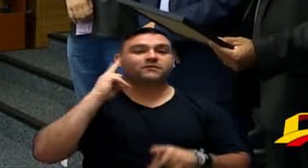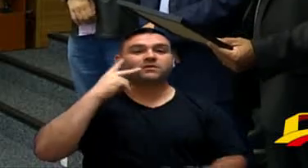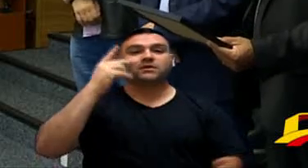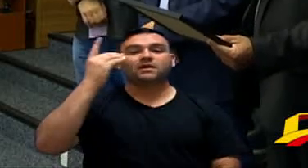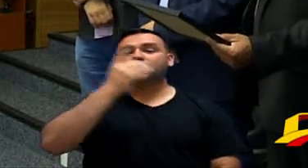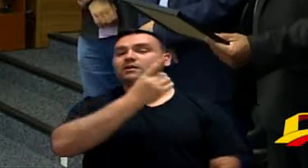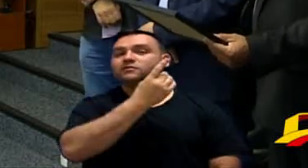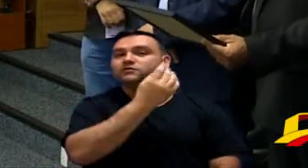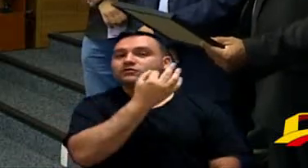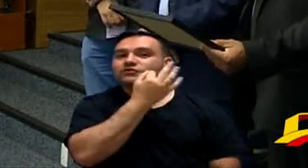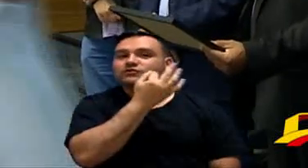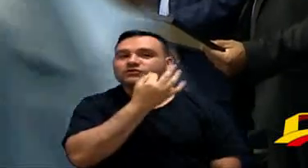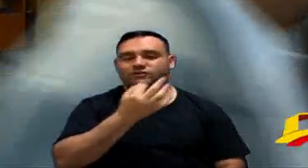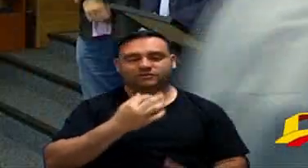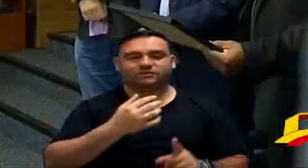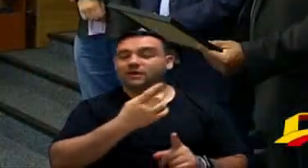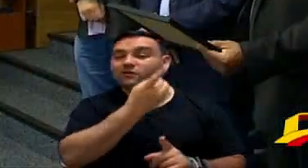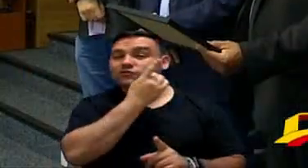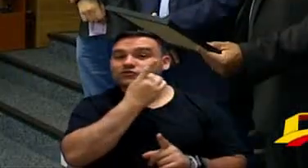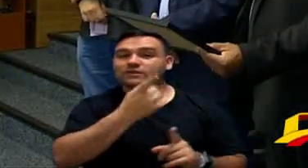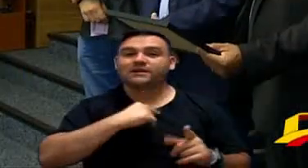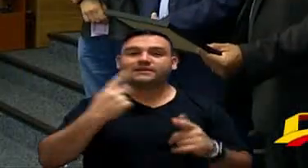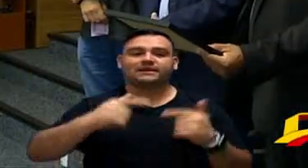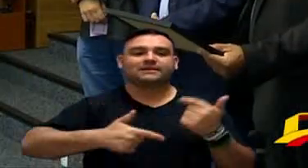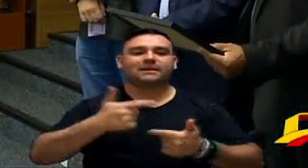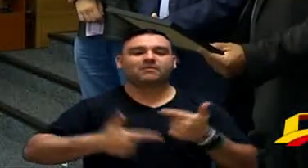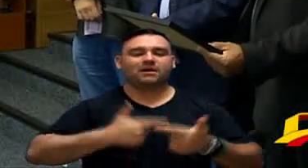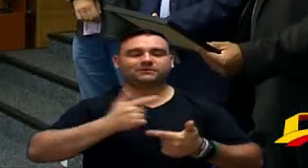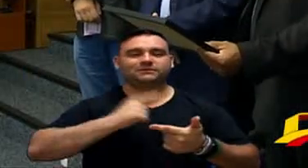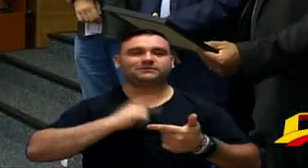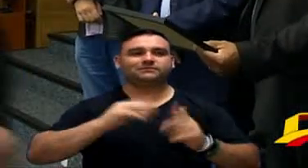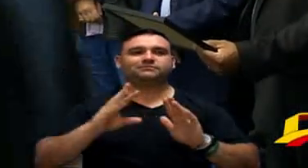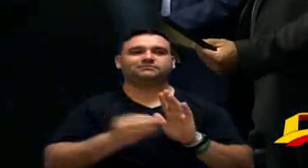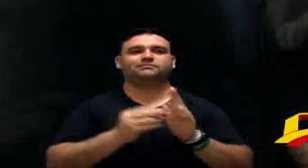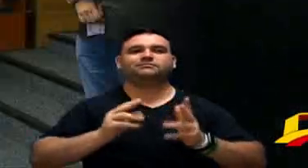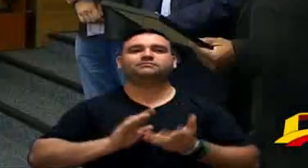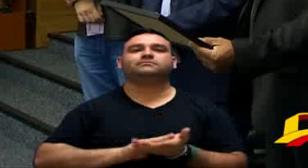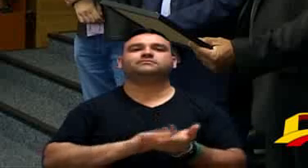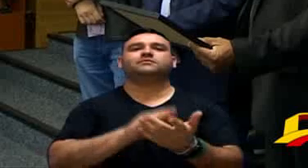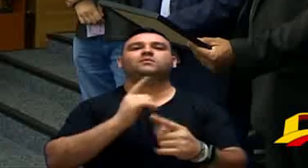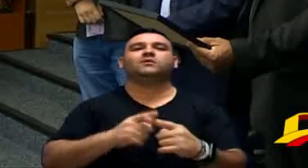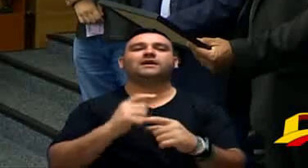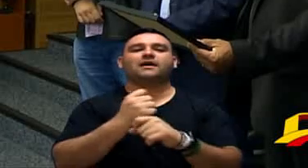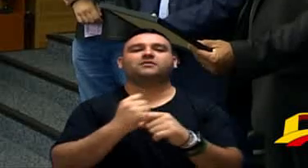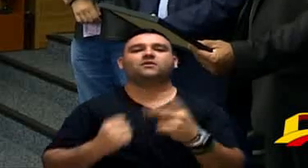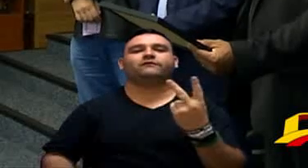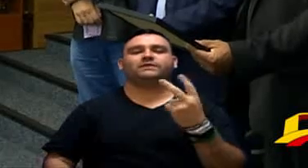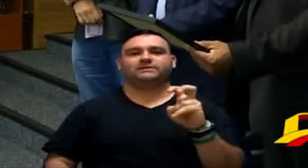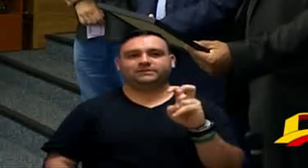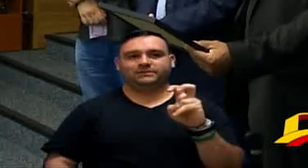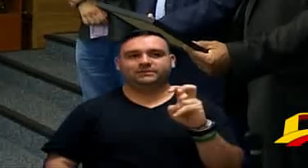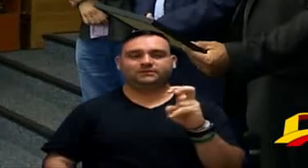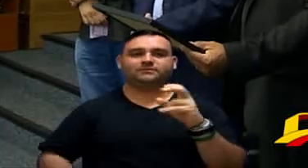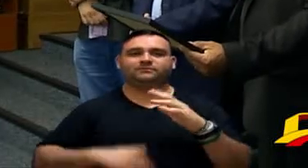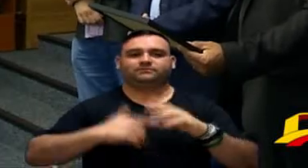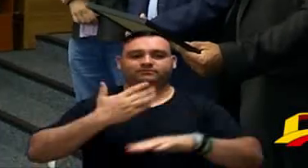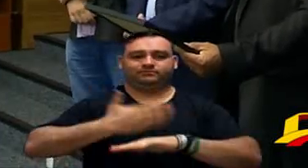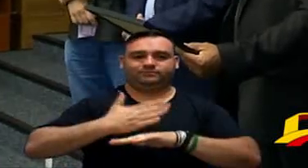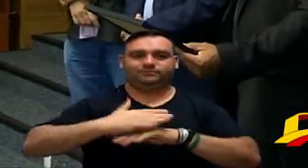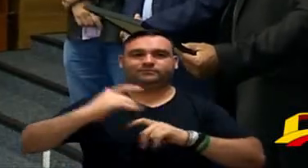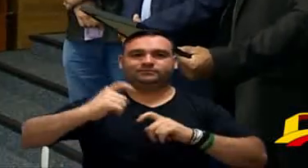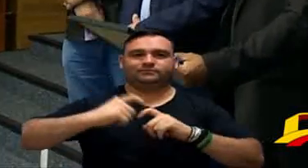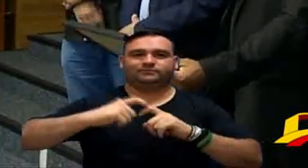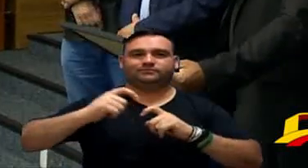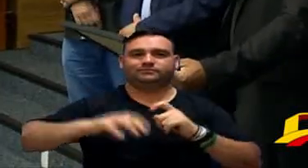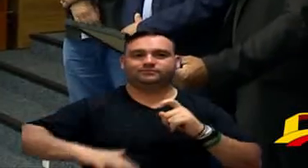Fernando Dini votos de congratulações pelos 25 anos de exercício da